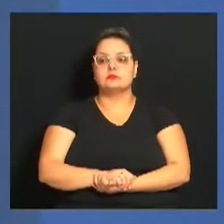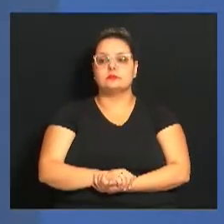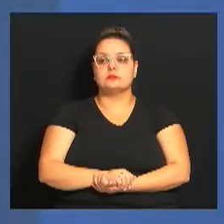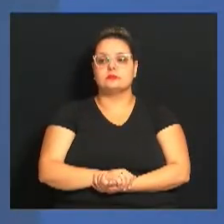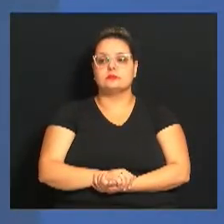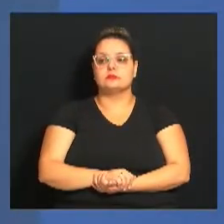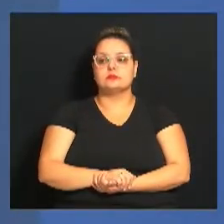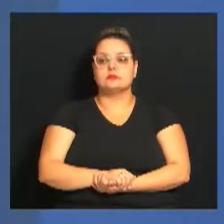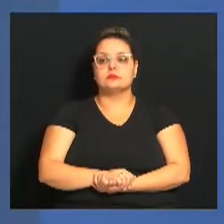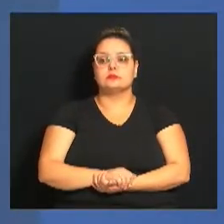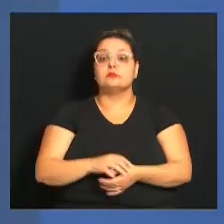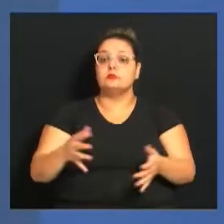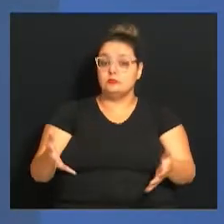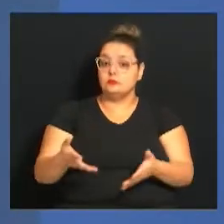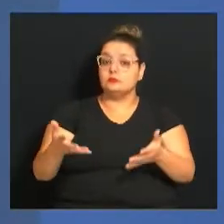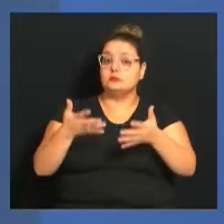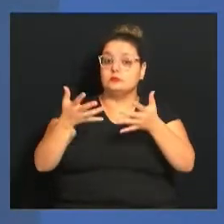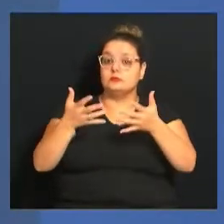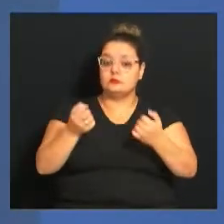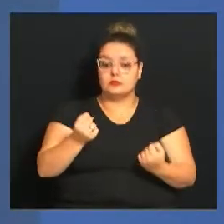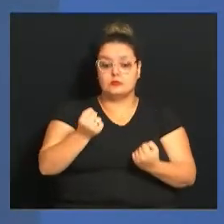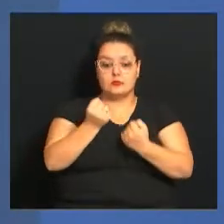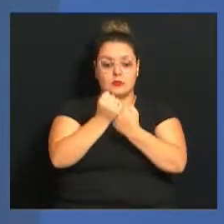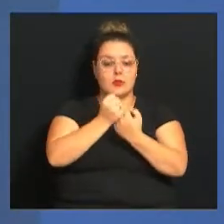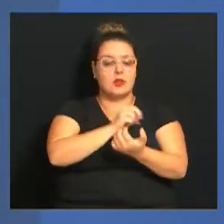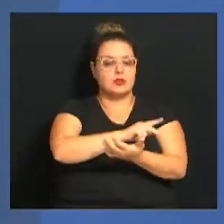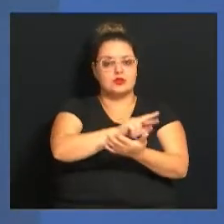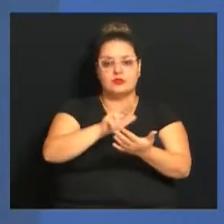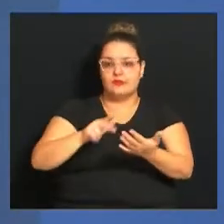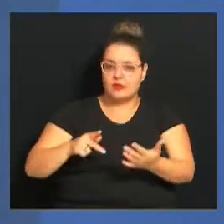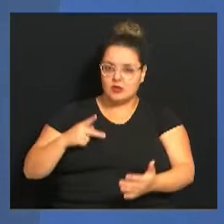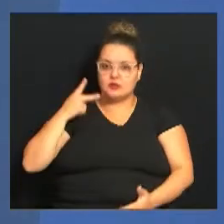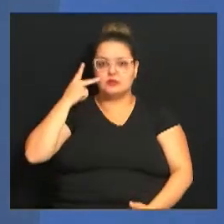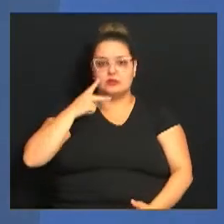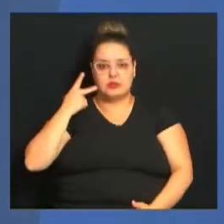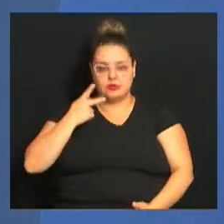A iniciativa ganhou o apoio de diversos parlamentares.